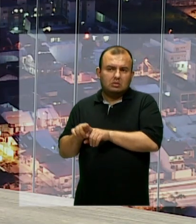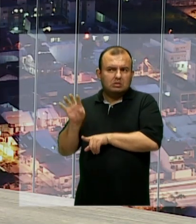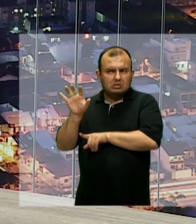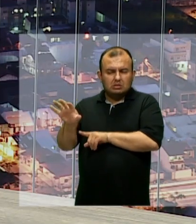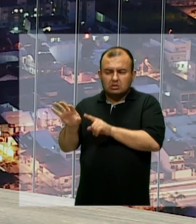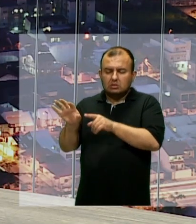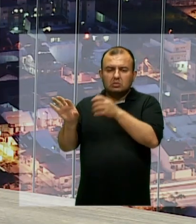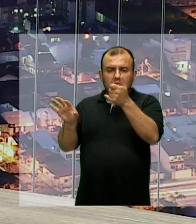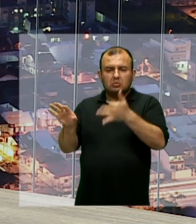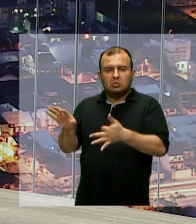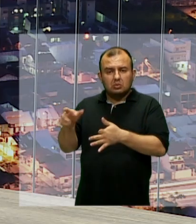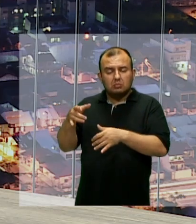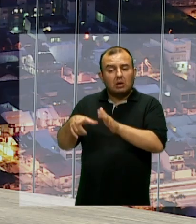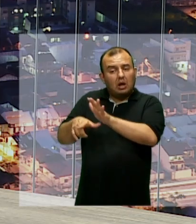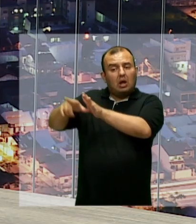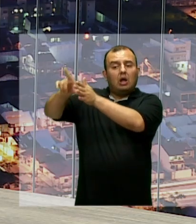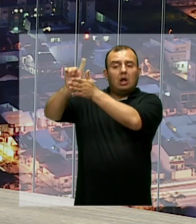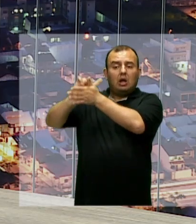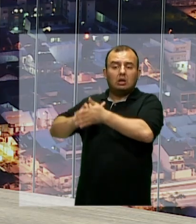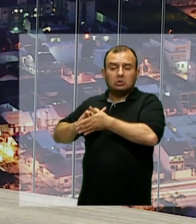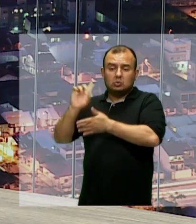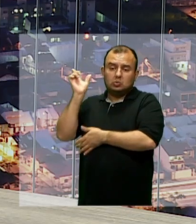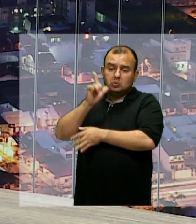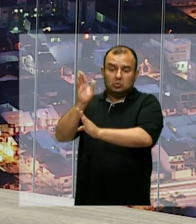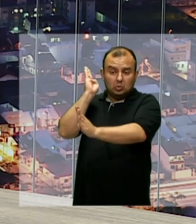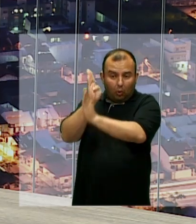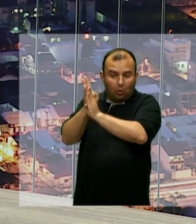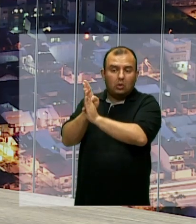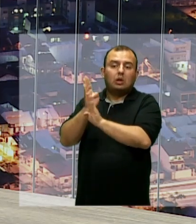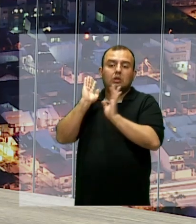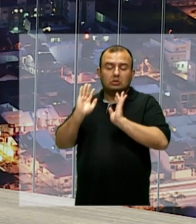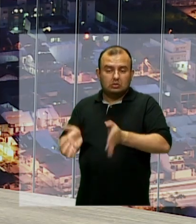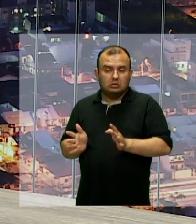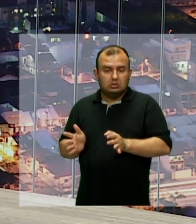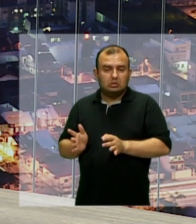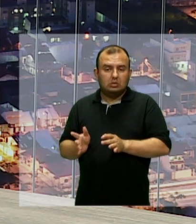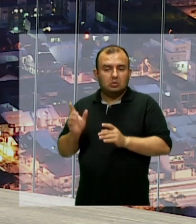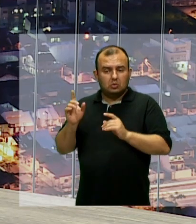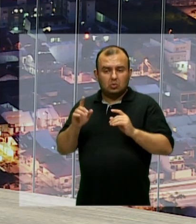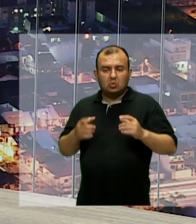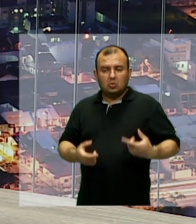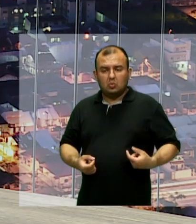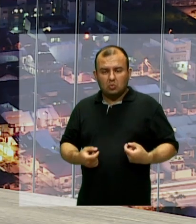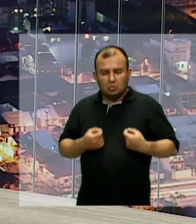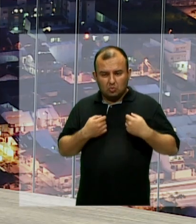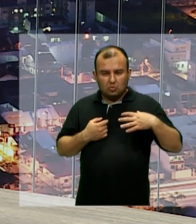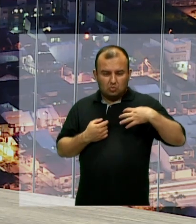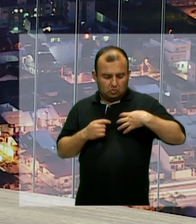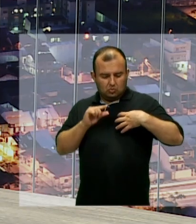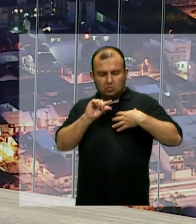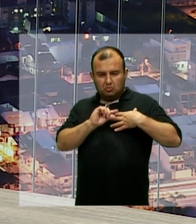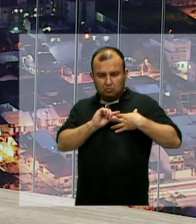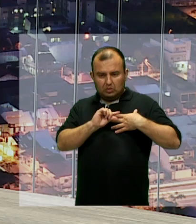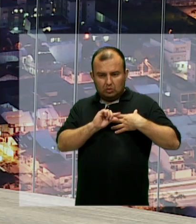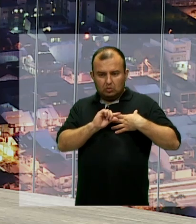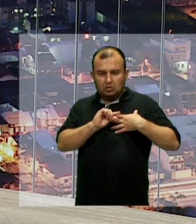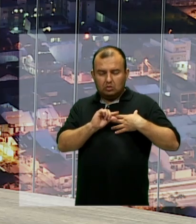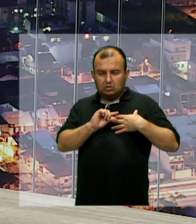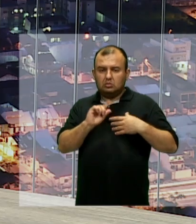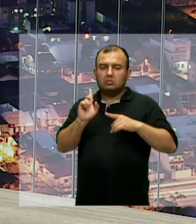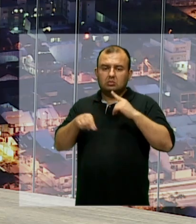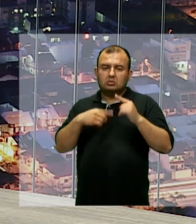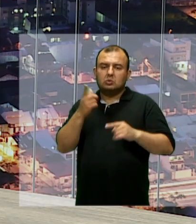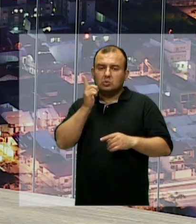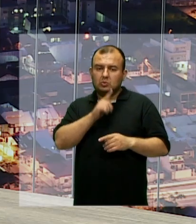questão do quanto mais precoce se descobre, quanto menor tiver esse tumor, menor também vai